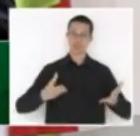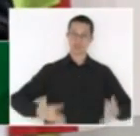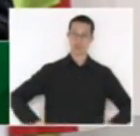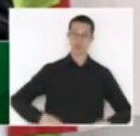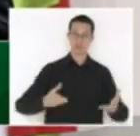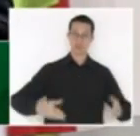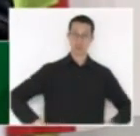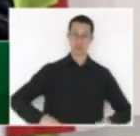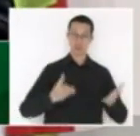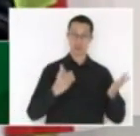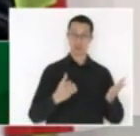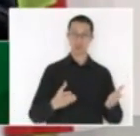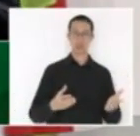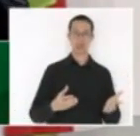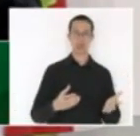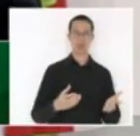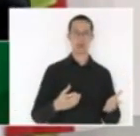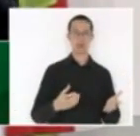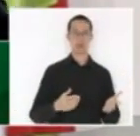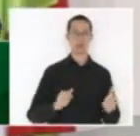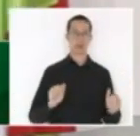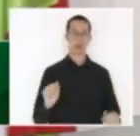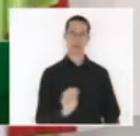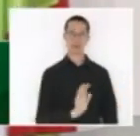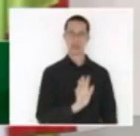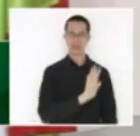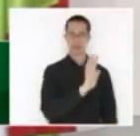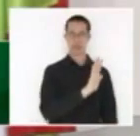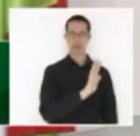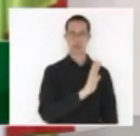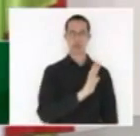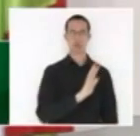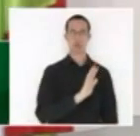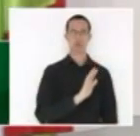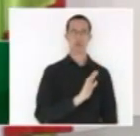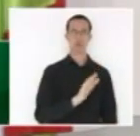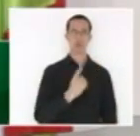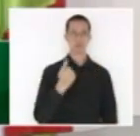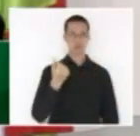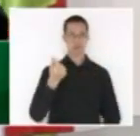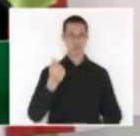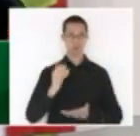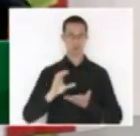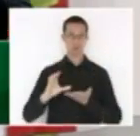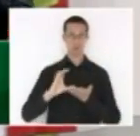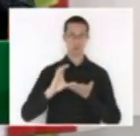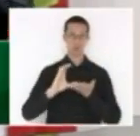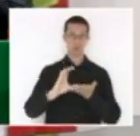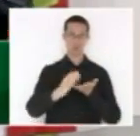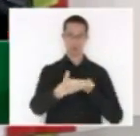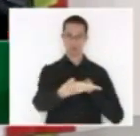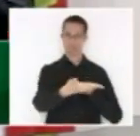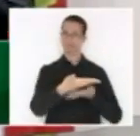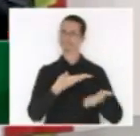no custeio das nossas secretarias do que os investimentos, começa a